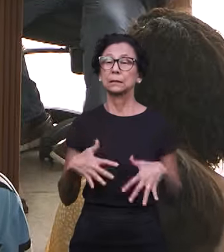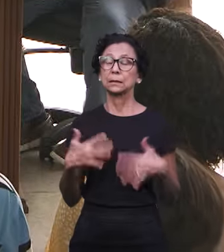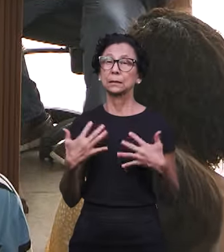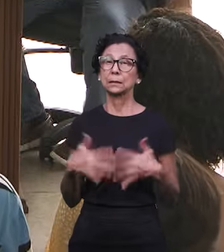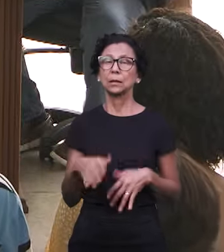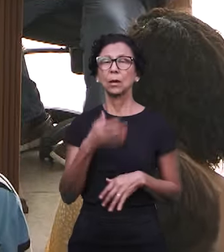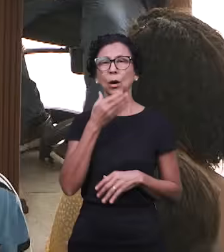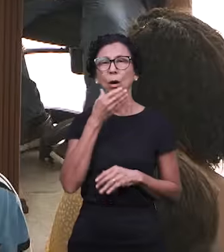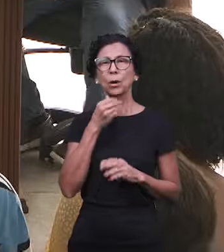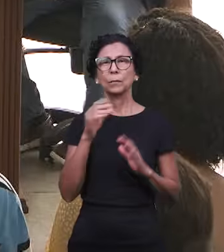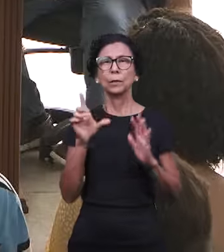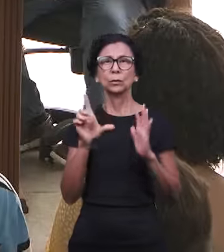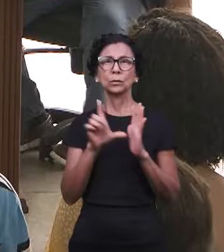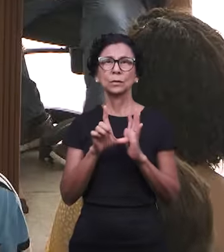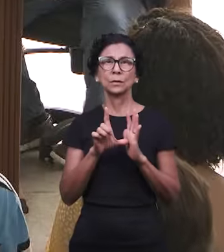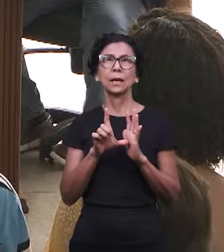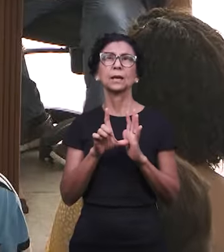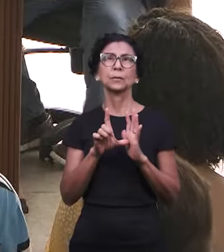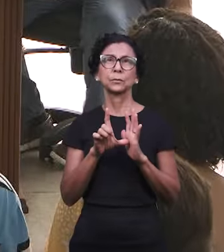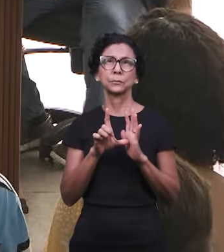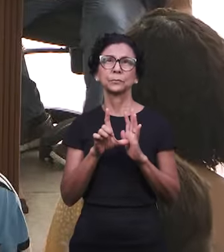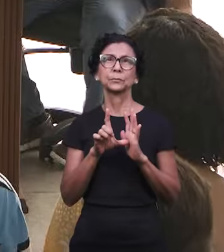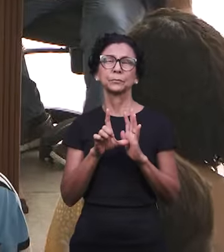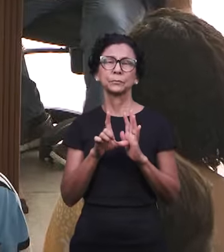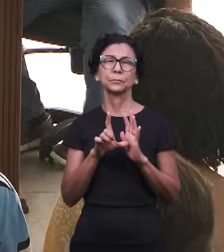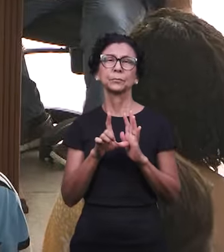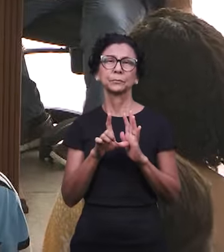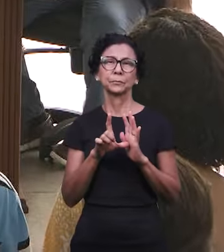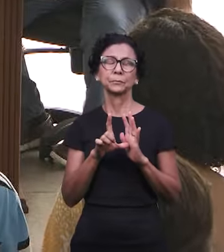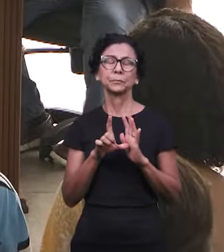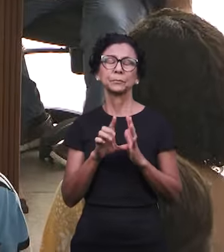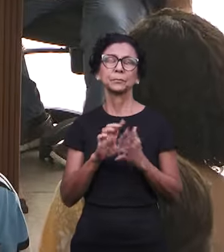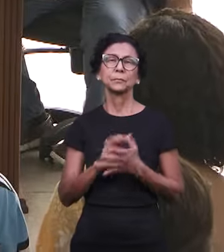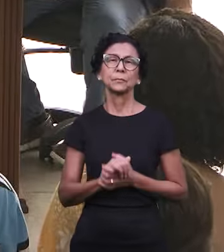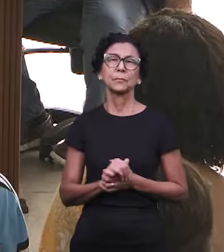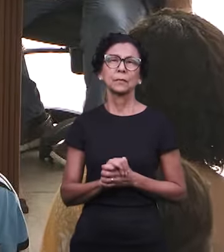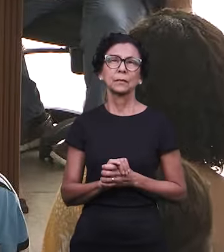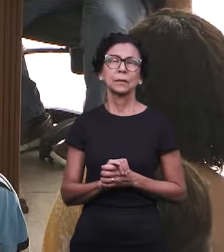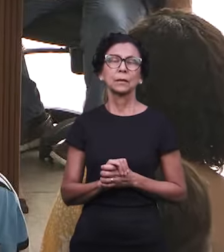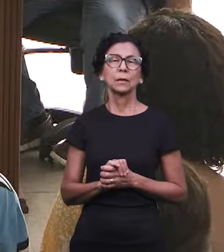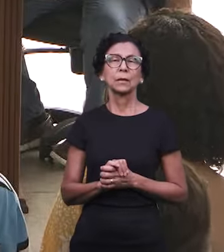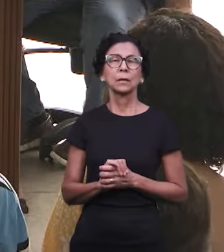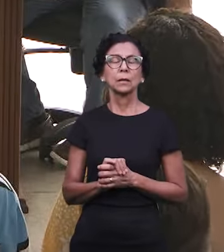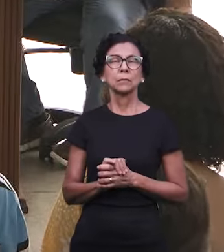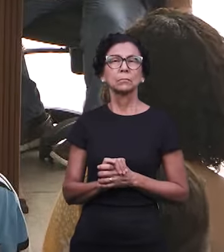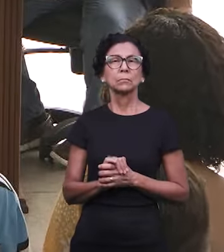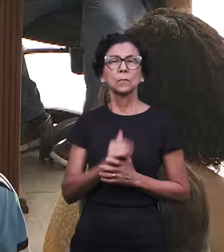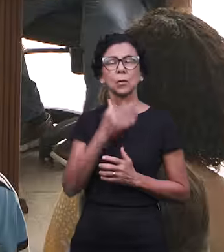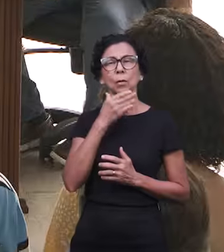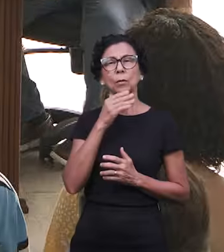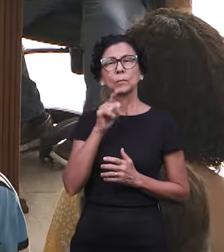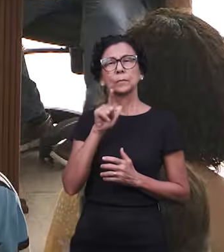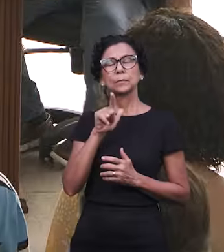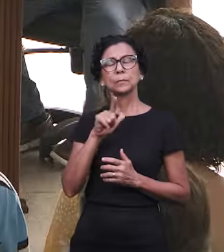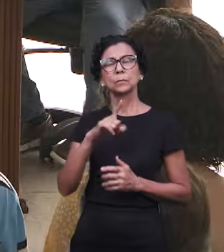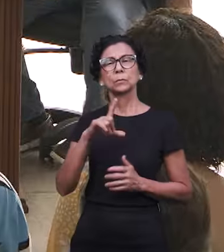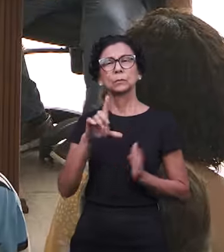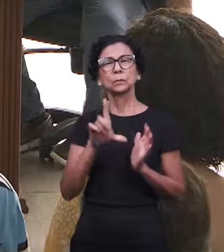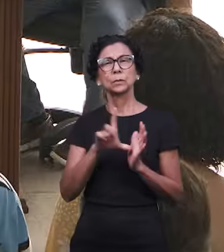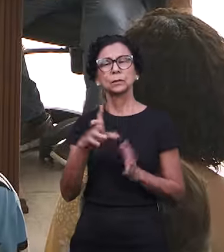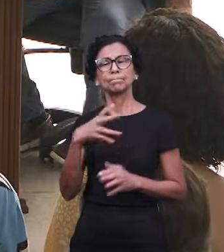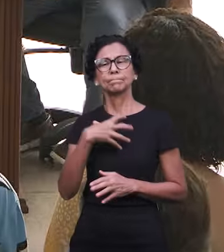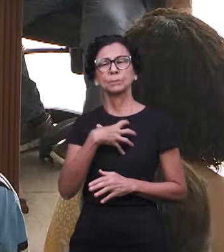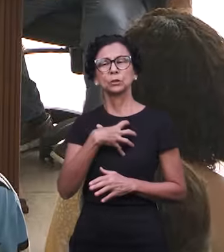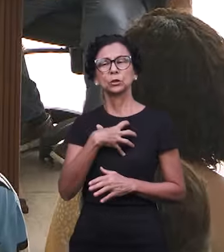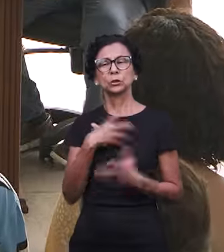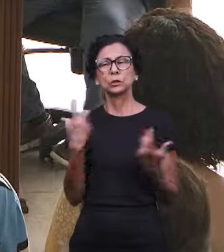cantado por Lutero, Esse que foi tocado. esse que foi tocado agora, onde ele sentiu ali o que era a sua necessidade como